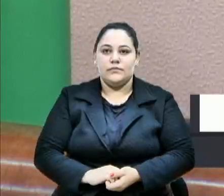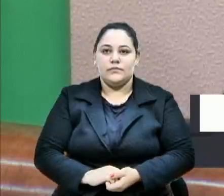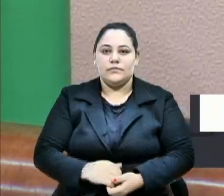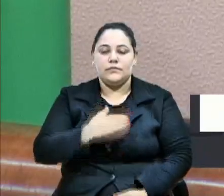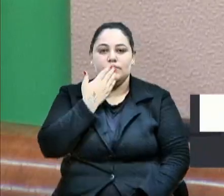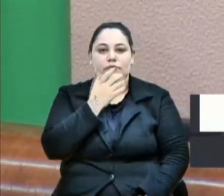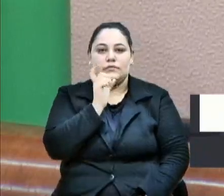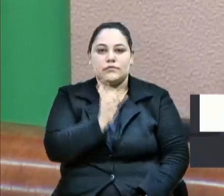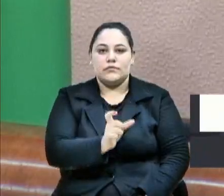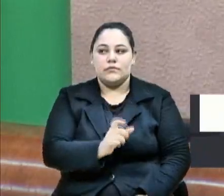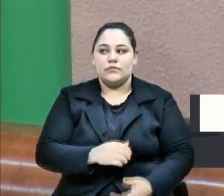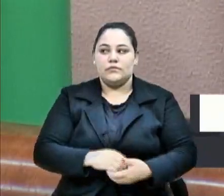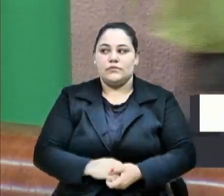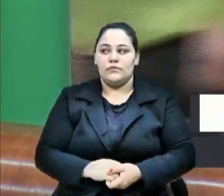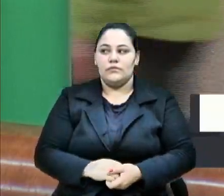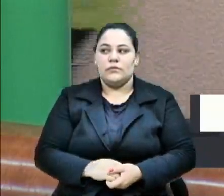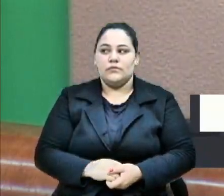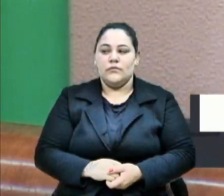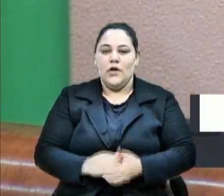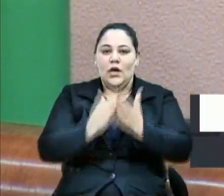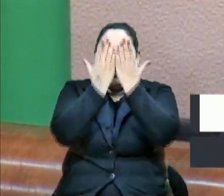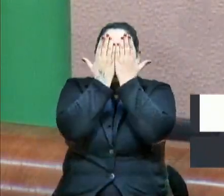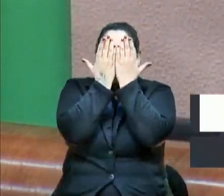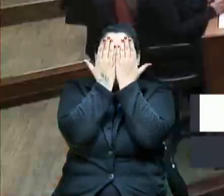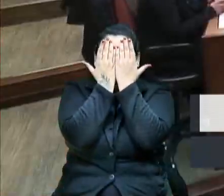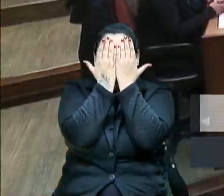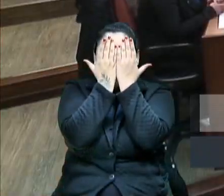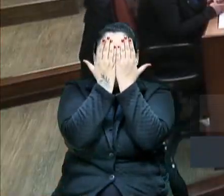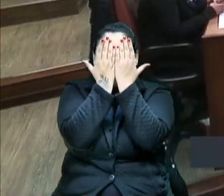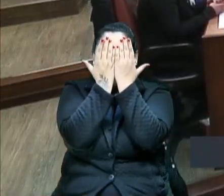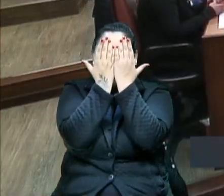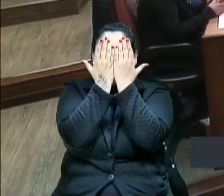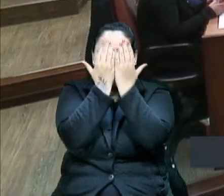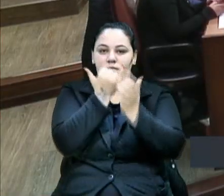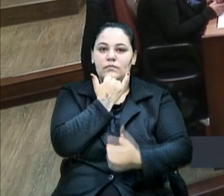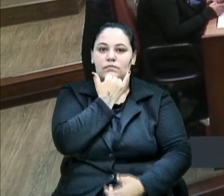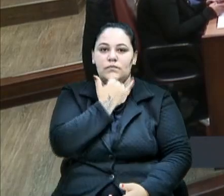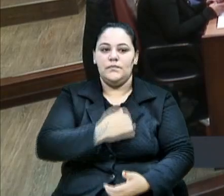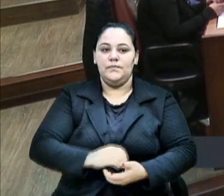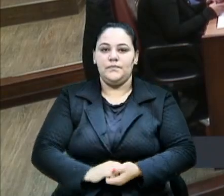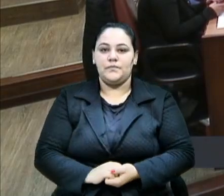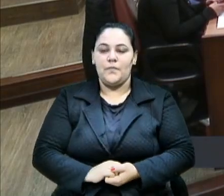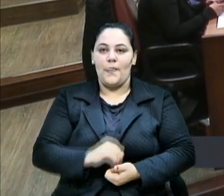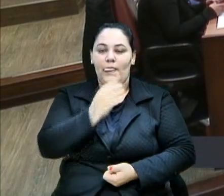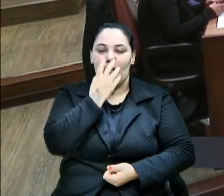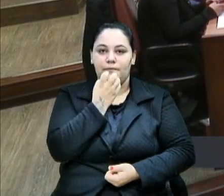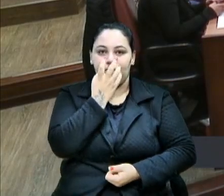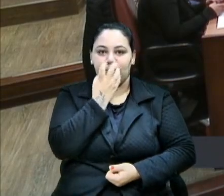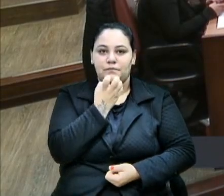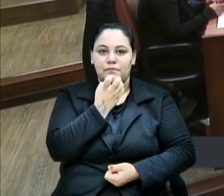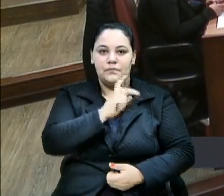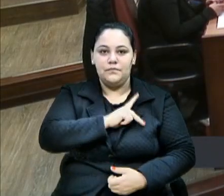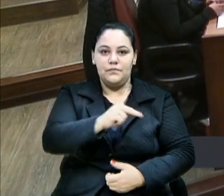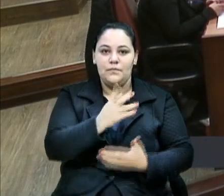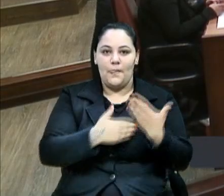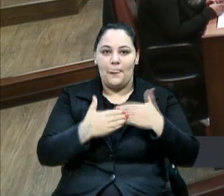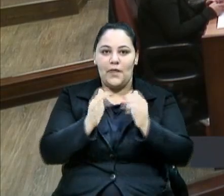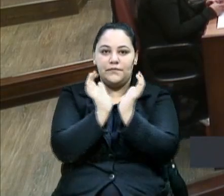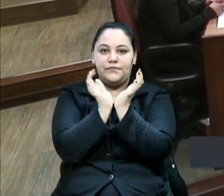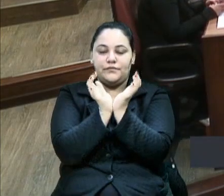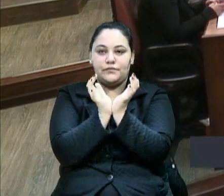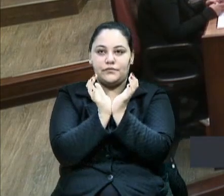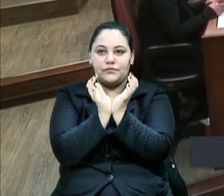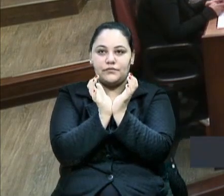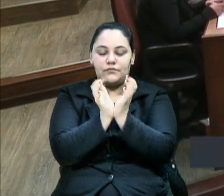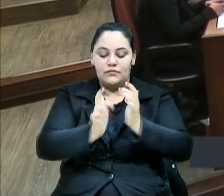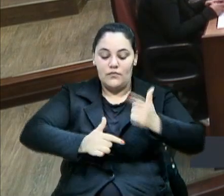Palavra, senhor presidente. Com a palavra, o vereador Gilfredo de Camilles. Senhor presidente e colegas vereadores, os